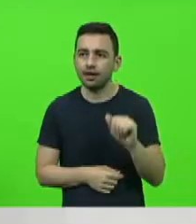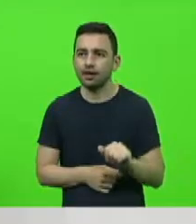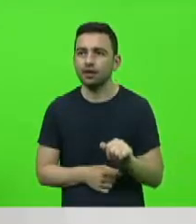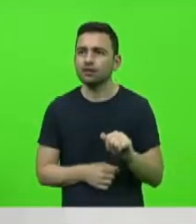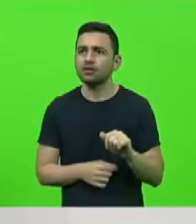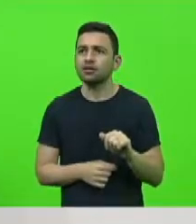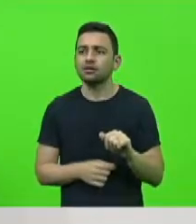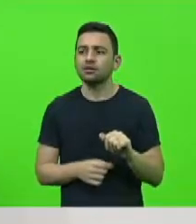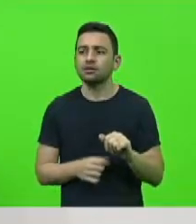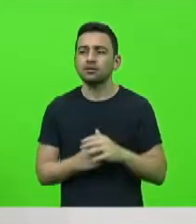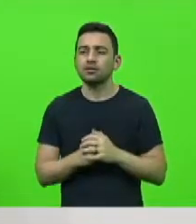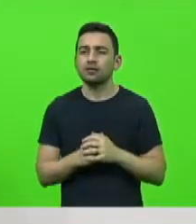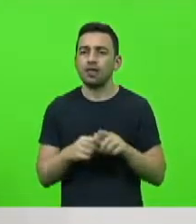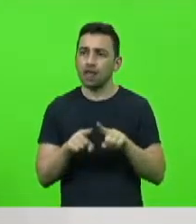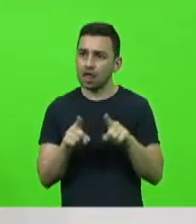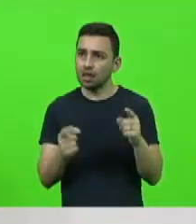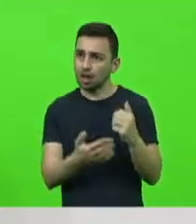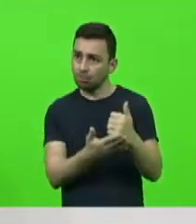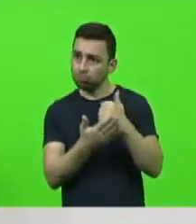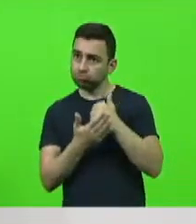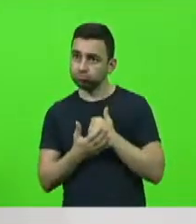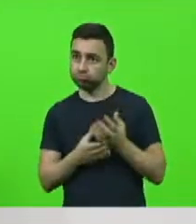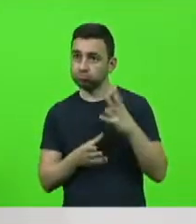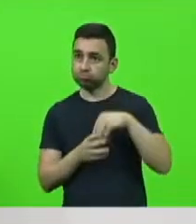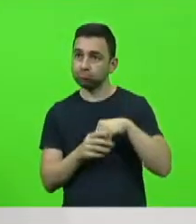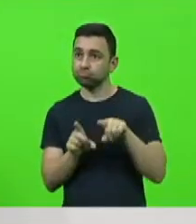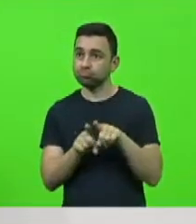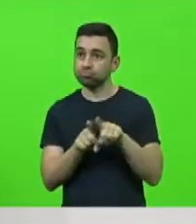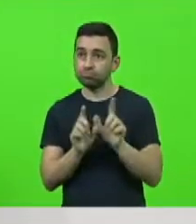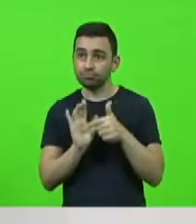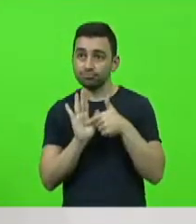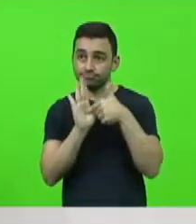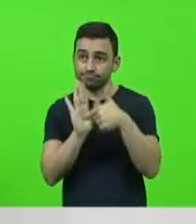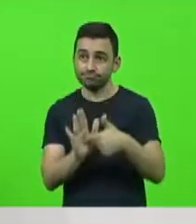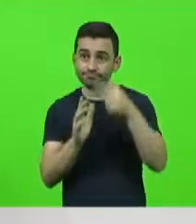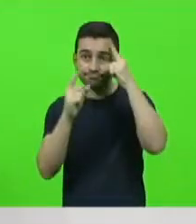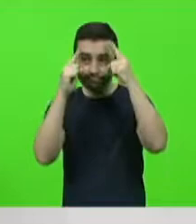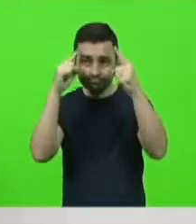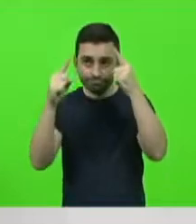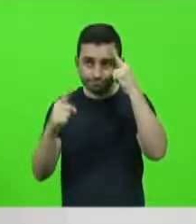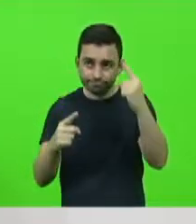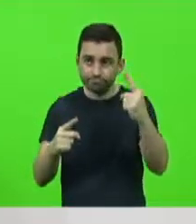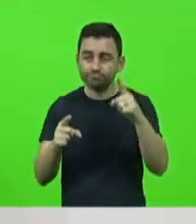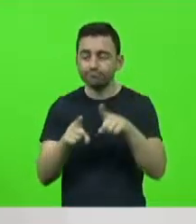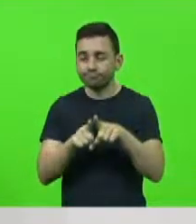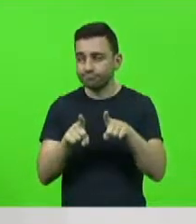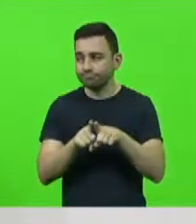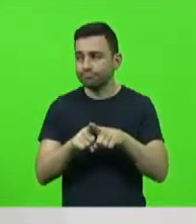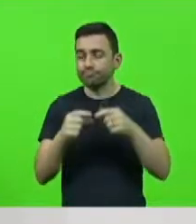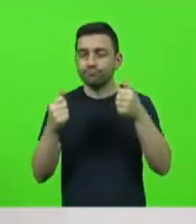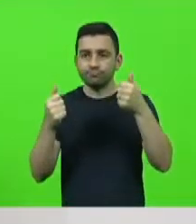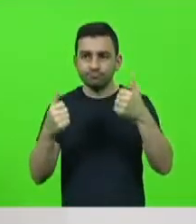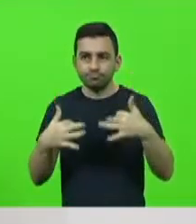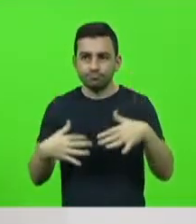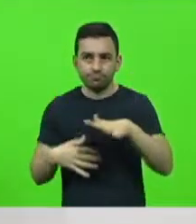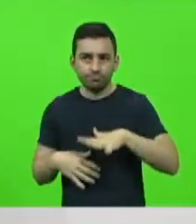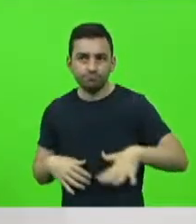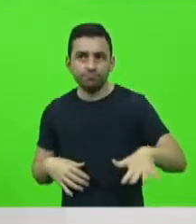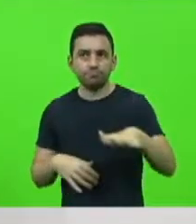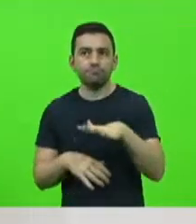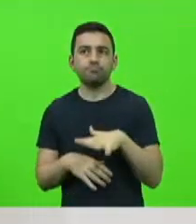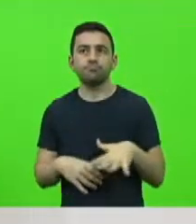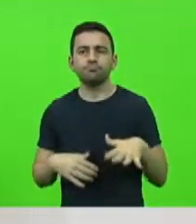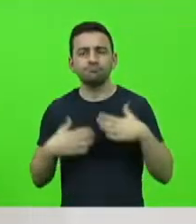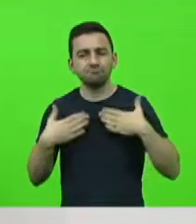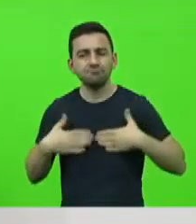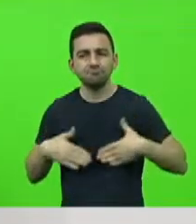o suporte interno também para que a gente pudesse apresentar as ideias e também trazê-las aqui para o plenário de uma forma tranquila